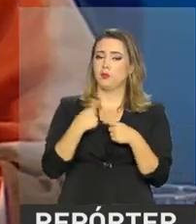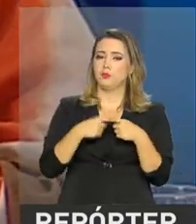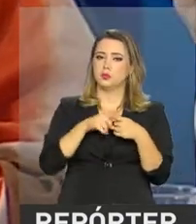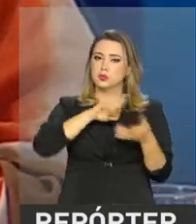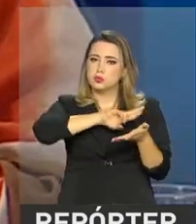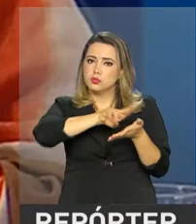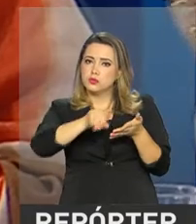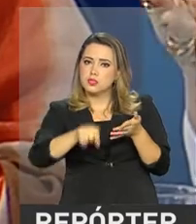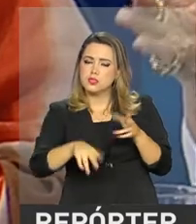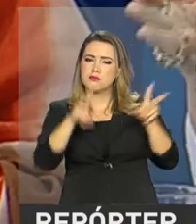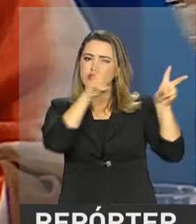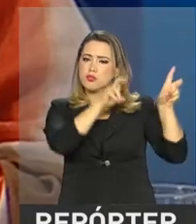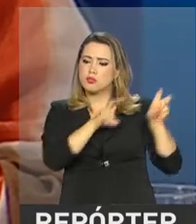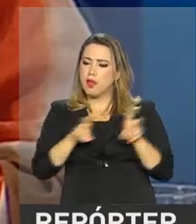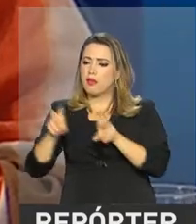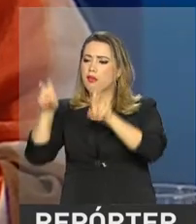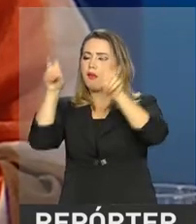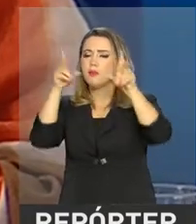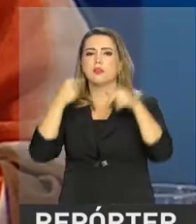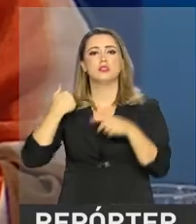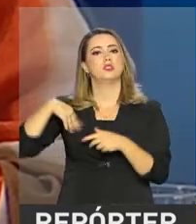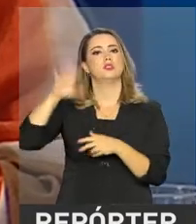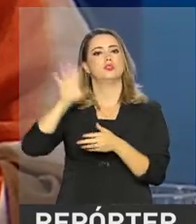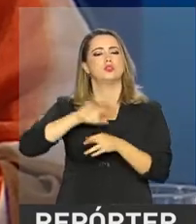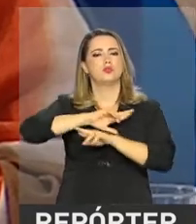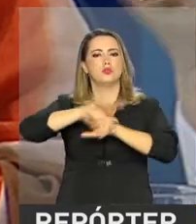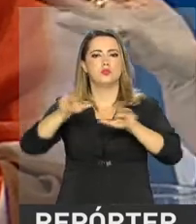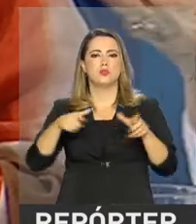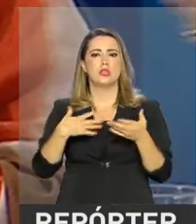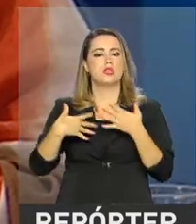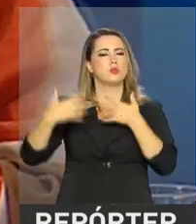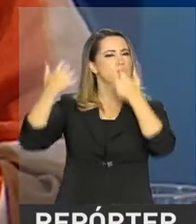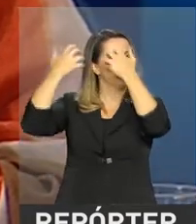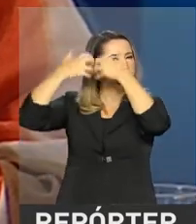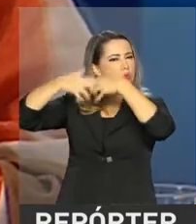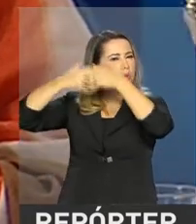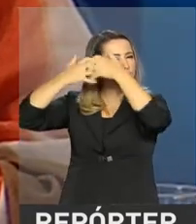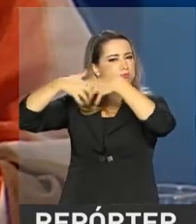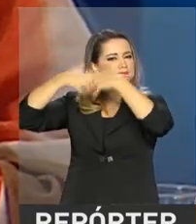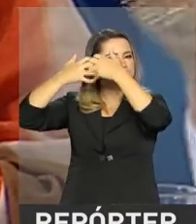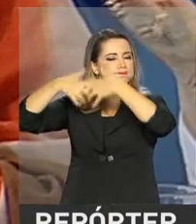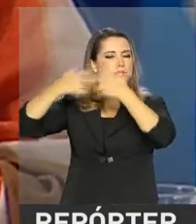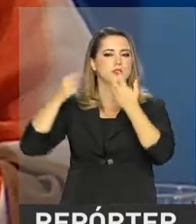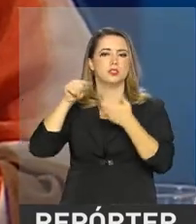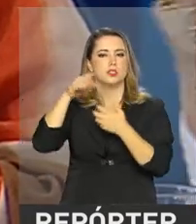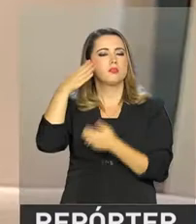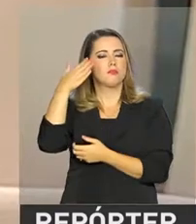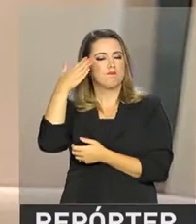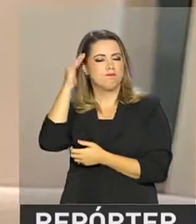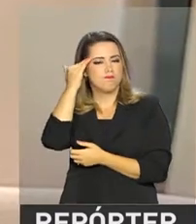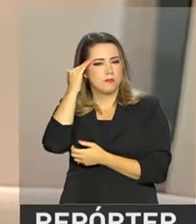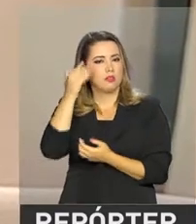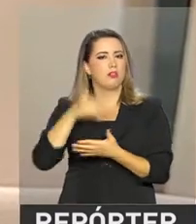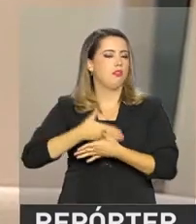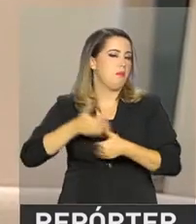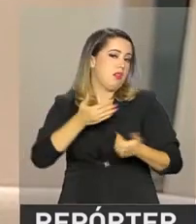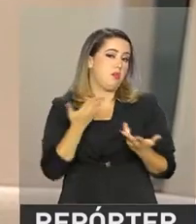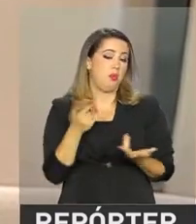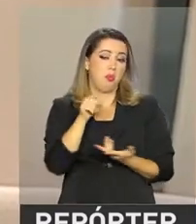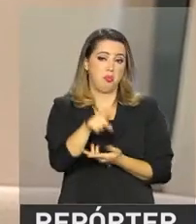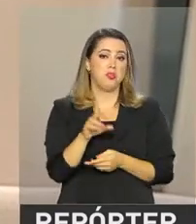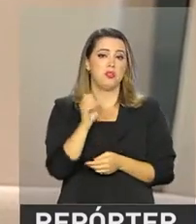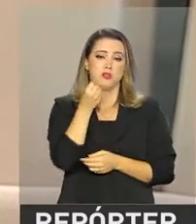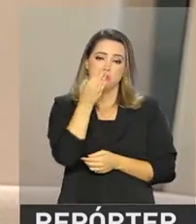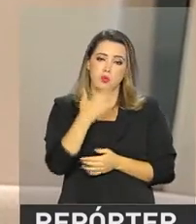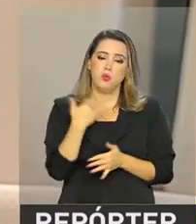que privilegiam várias estruturas cognitivas, lógico-racionais, etc. Então, eu acho que sempre um instrumento